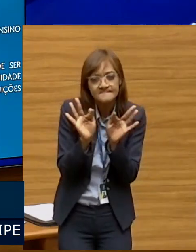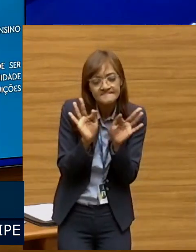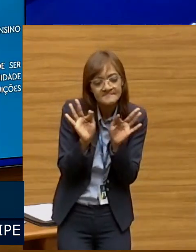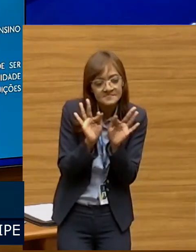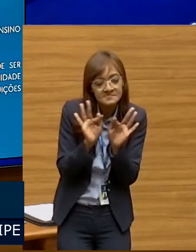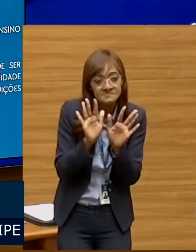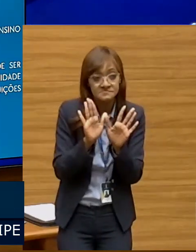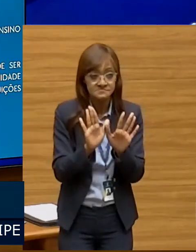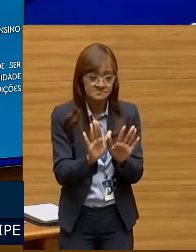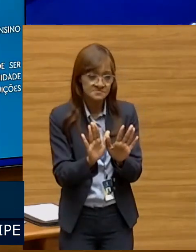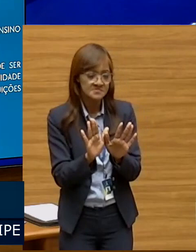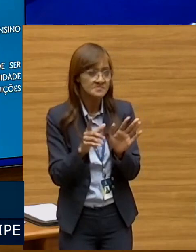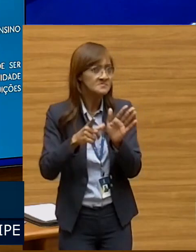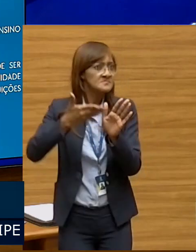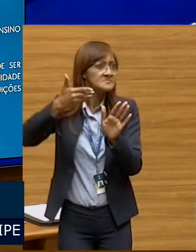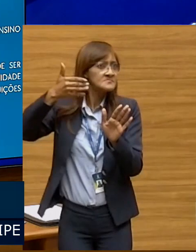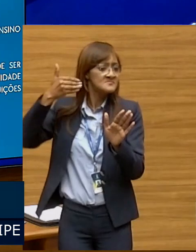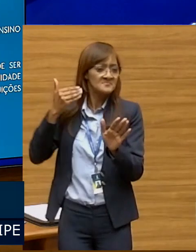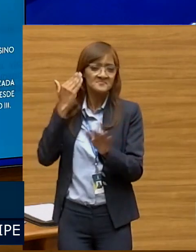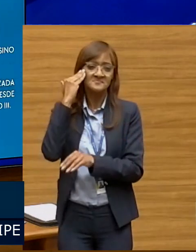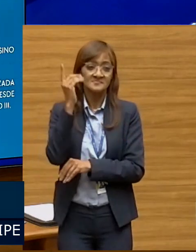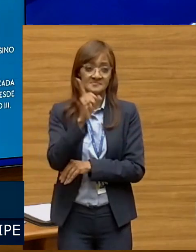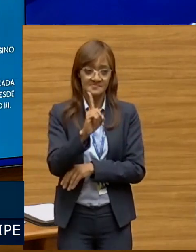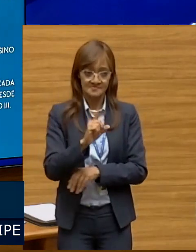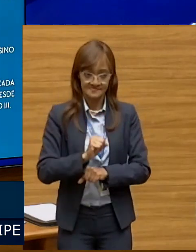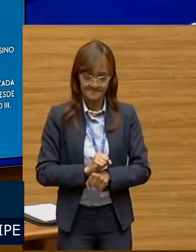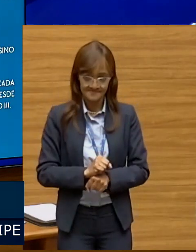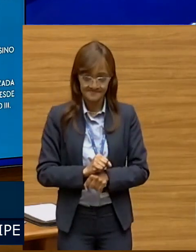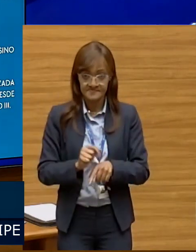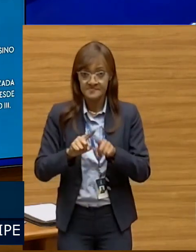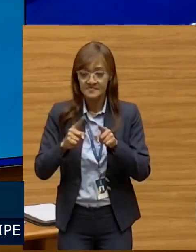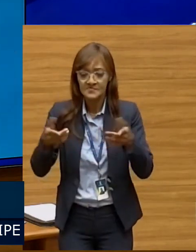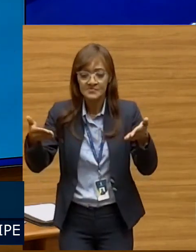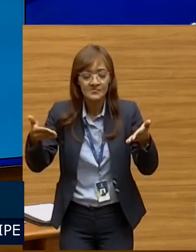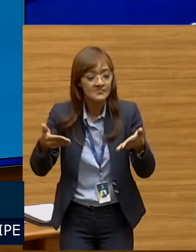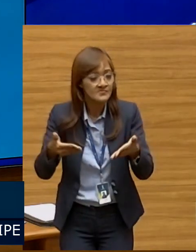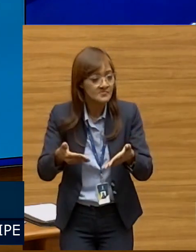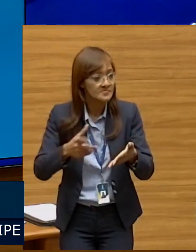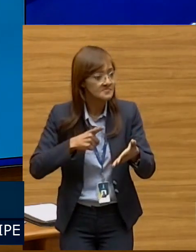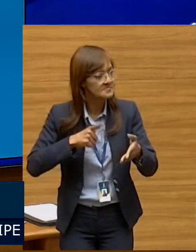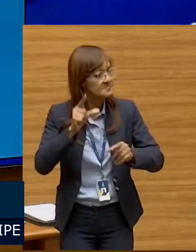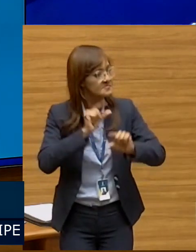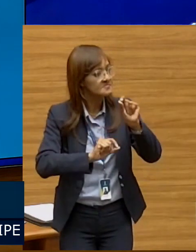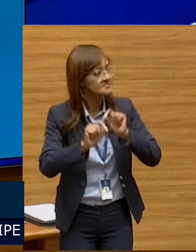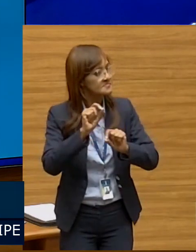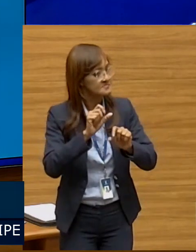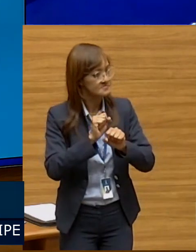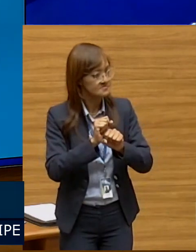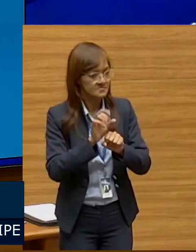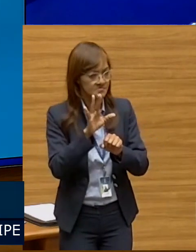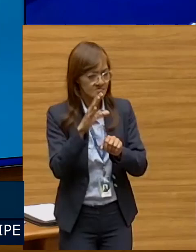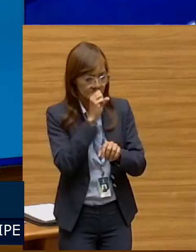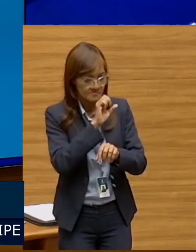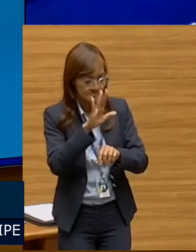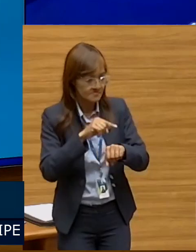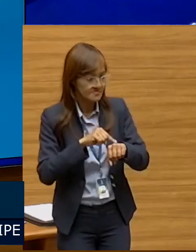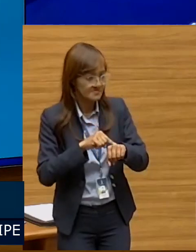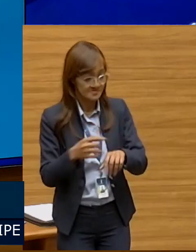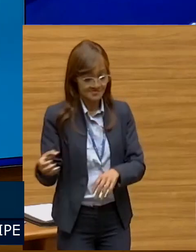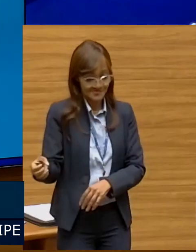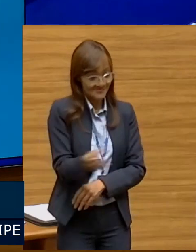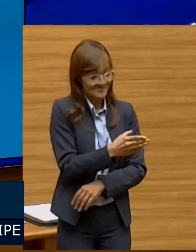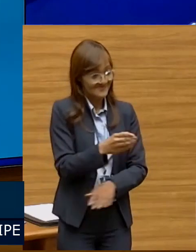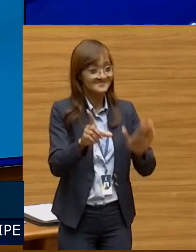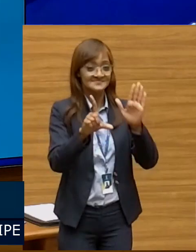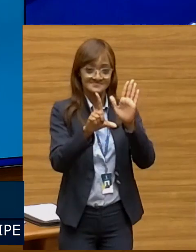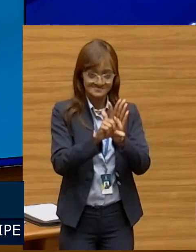né? A gente sabia muito pouco ainda sobre as coisas. E aí a gente tem lá na frente aqui, só para adiantar, o novo projeto de